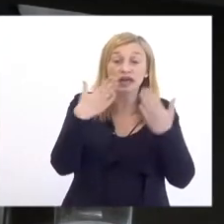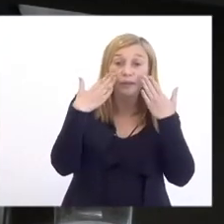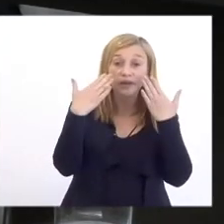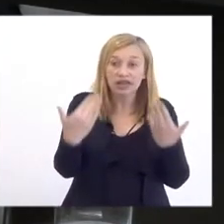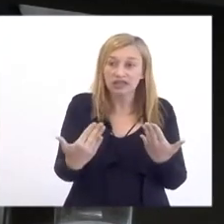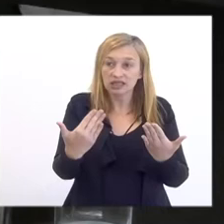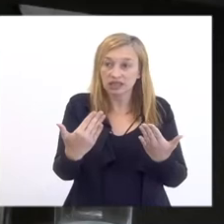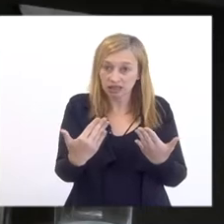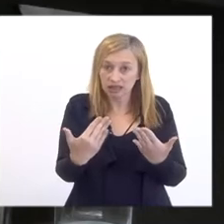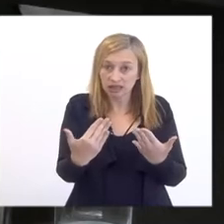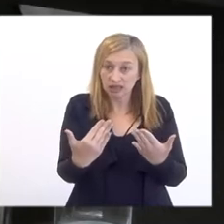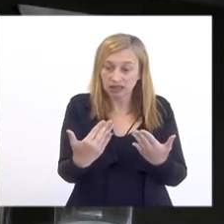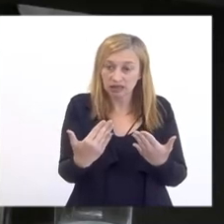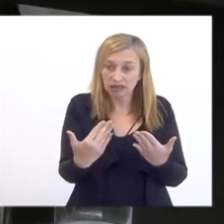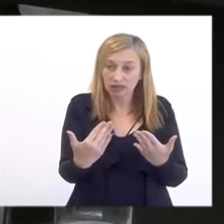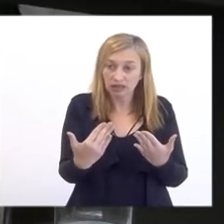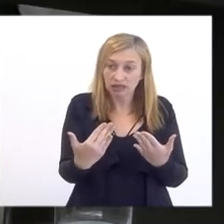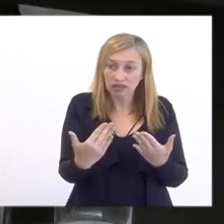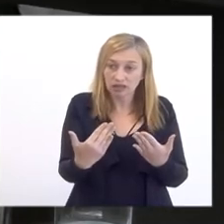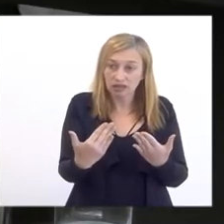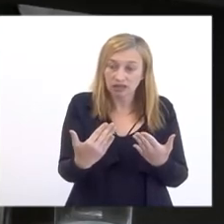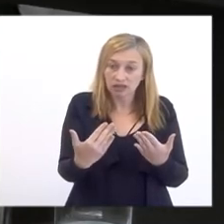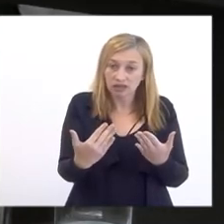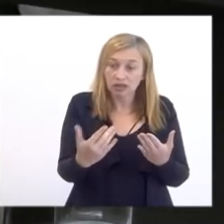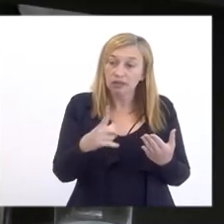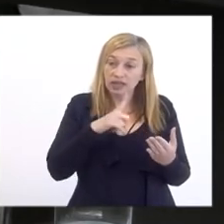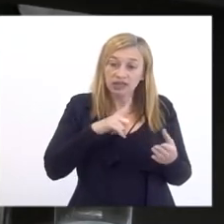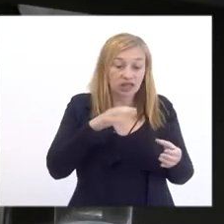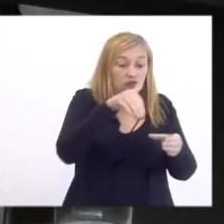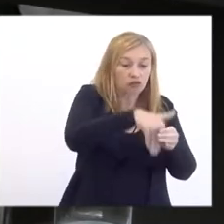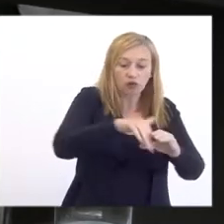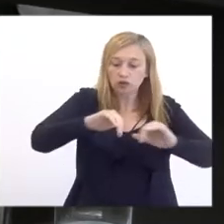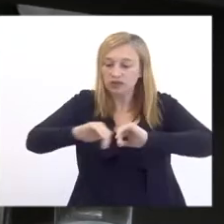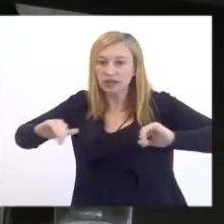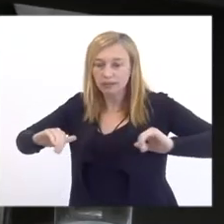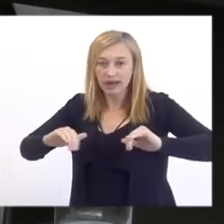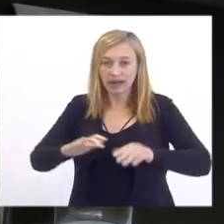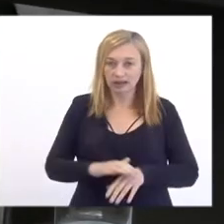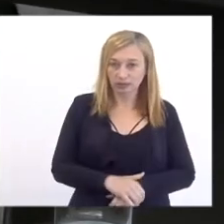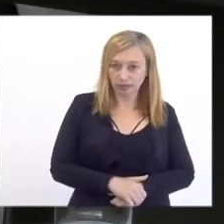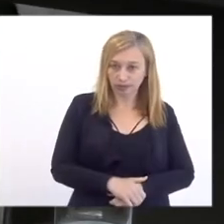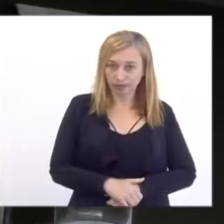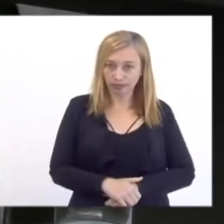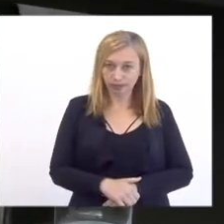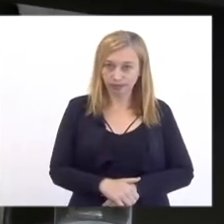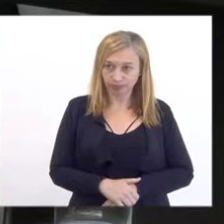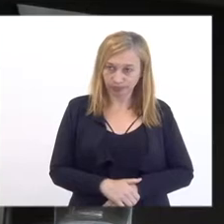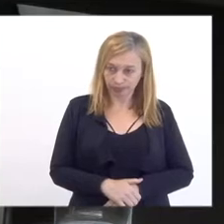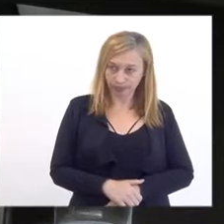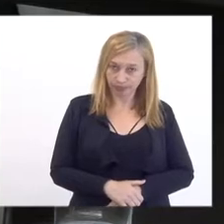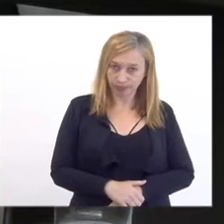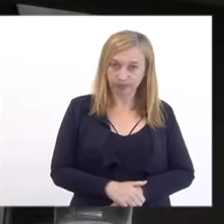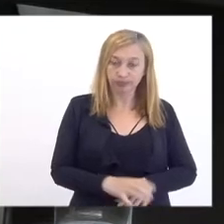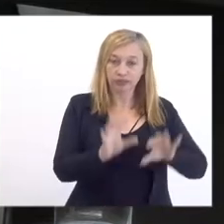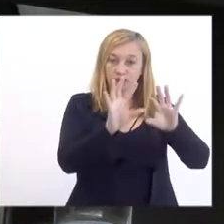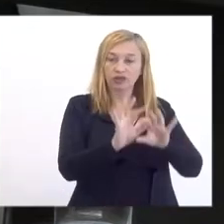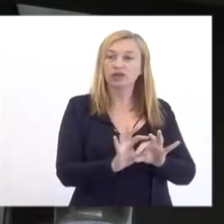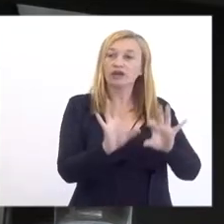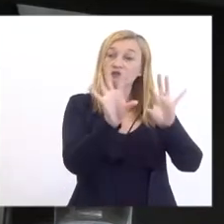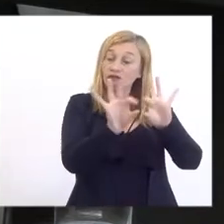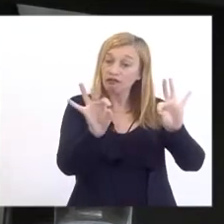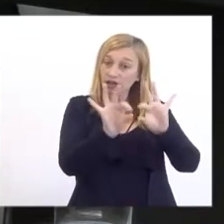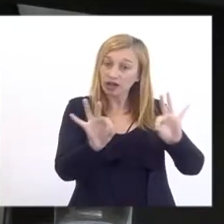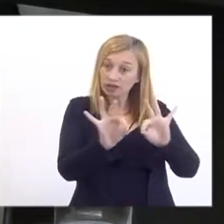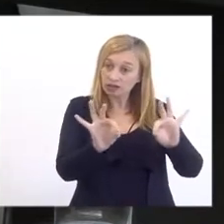destaque para voto em separado, incluindo ou suprimindo trechos. E não